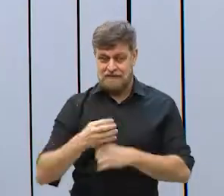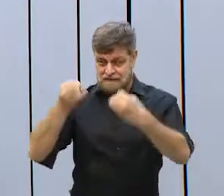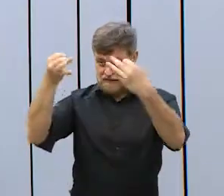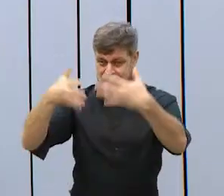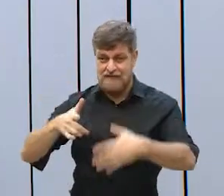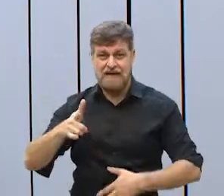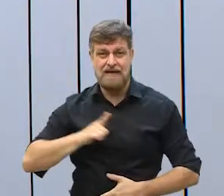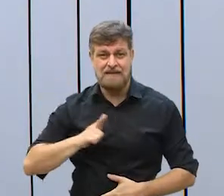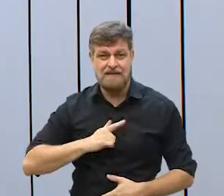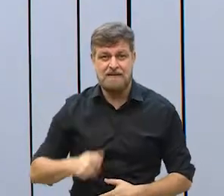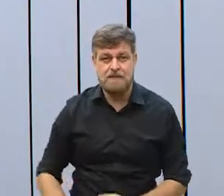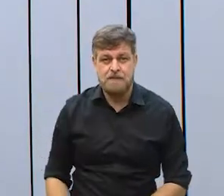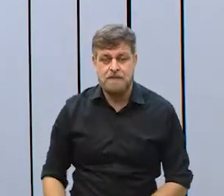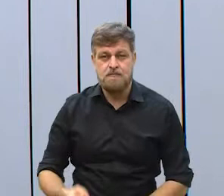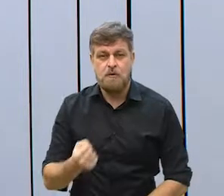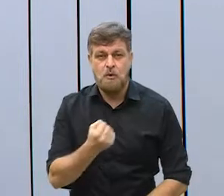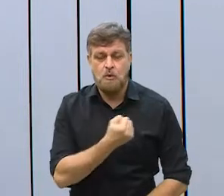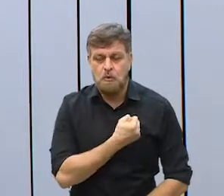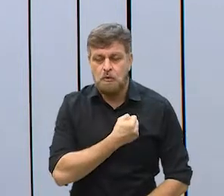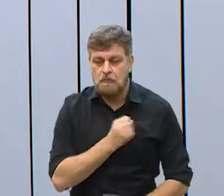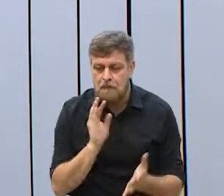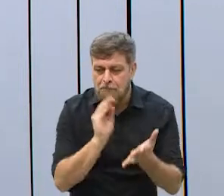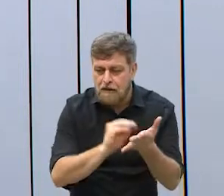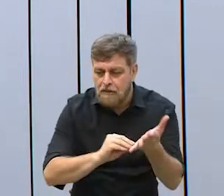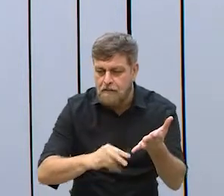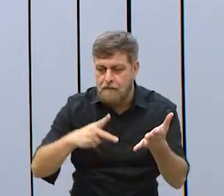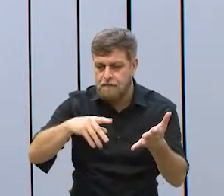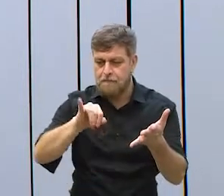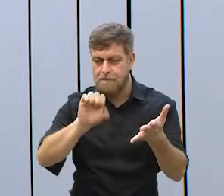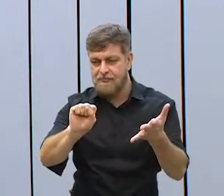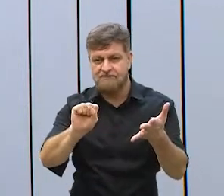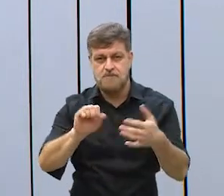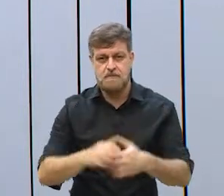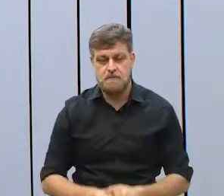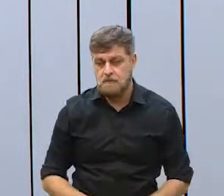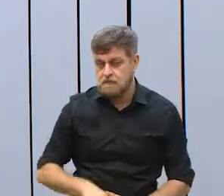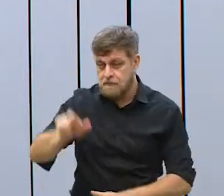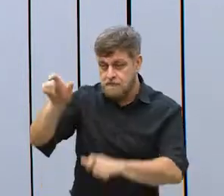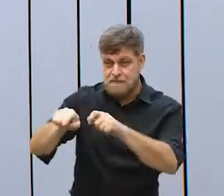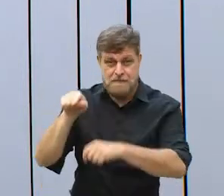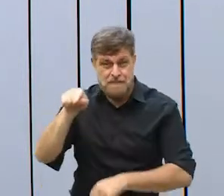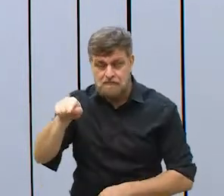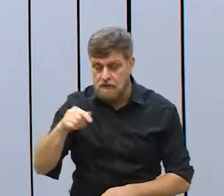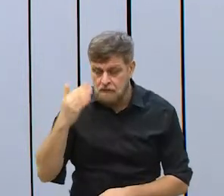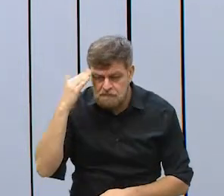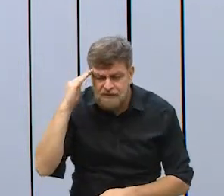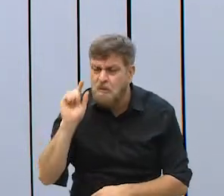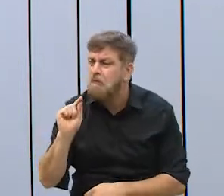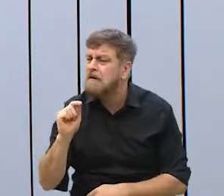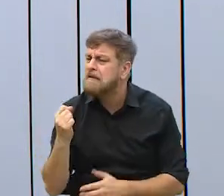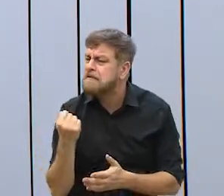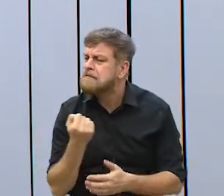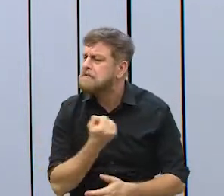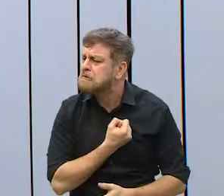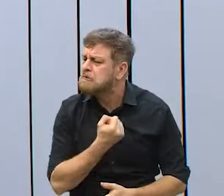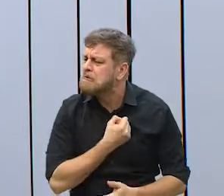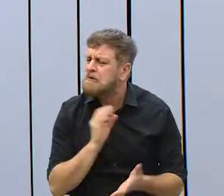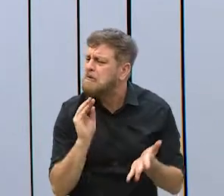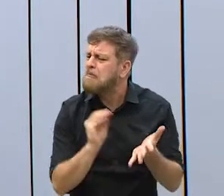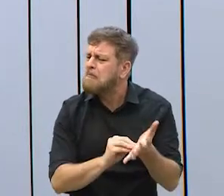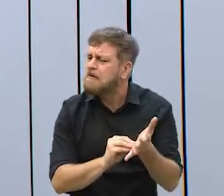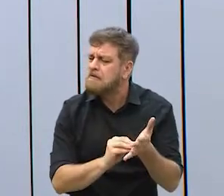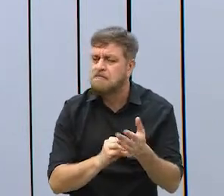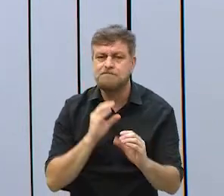colocar o número do NIS. Para a gente aqui é o PIS, para aquele povo é o PIS. E por causa de uma comunicação